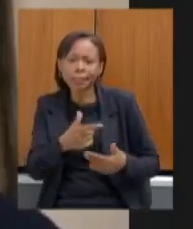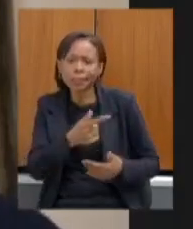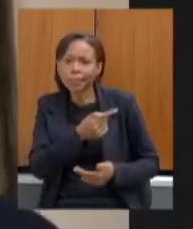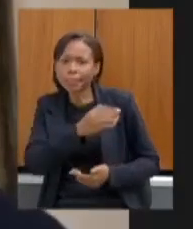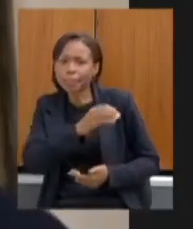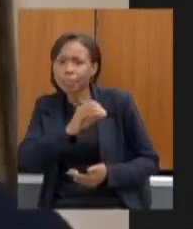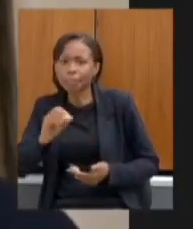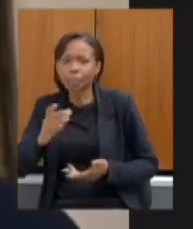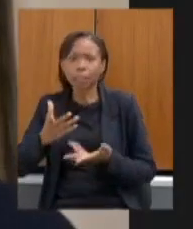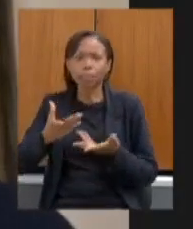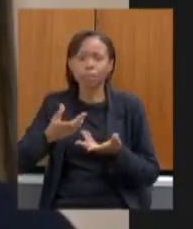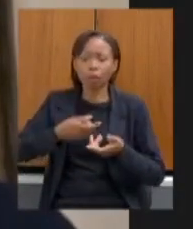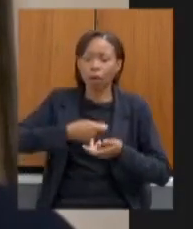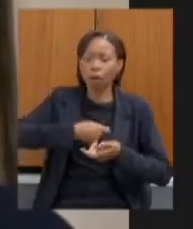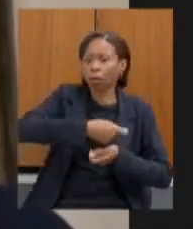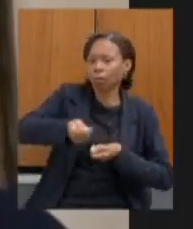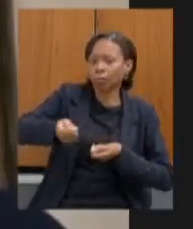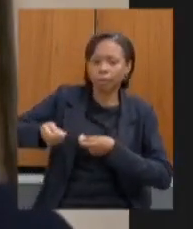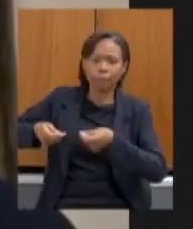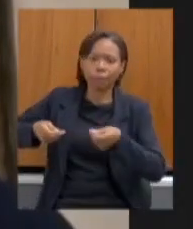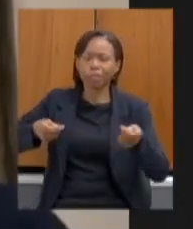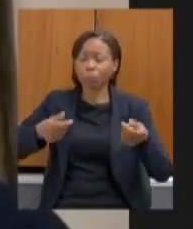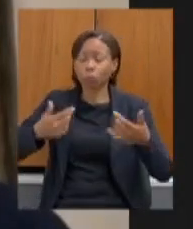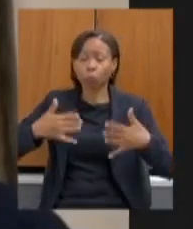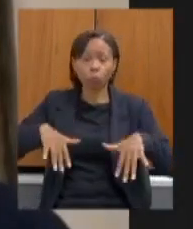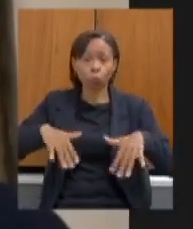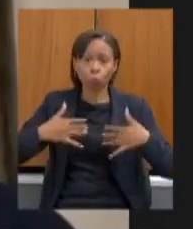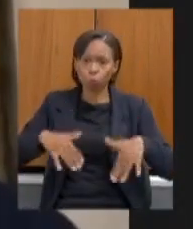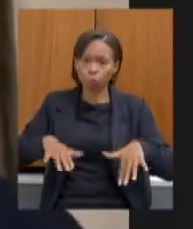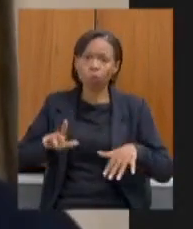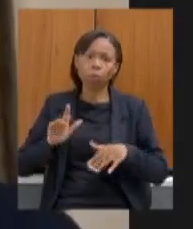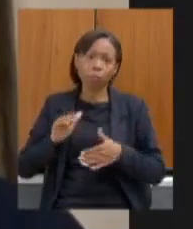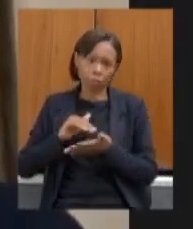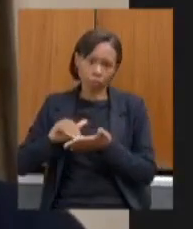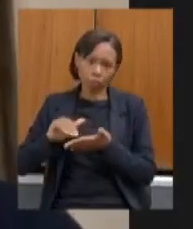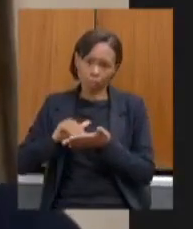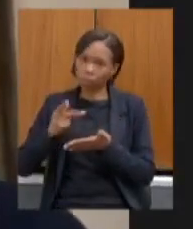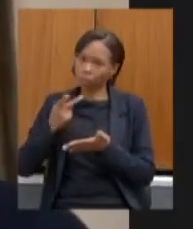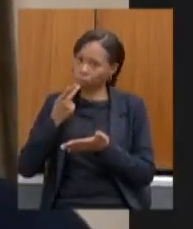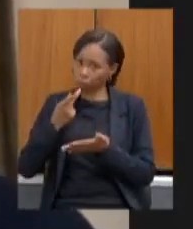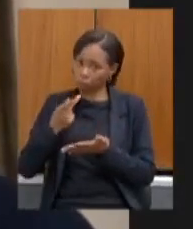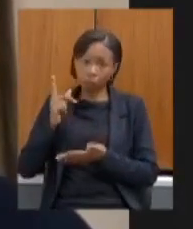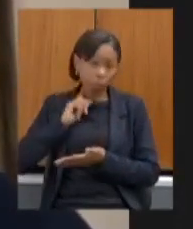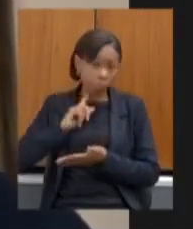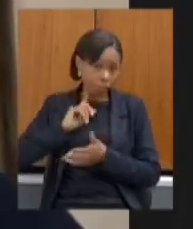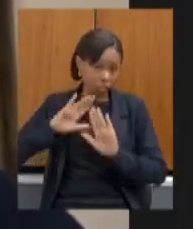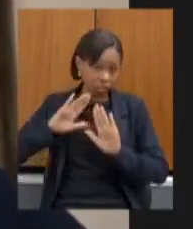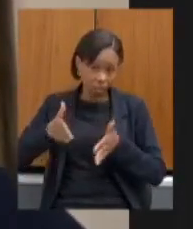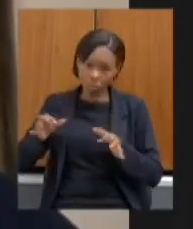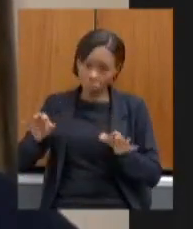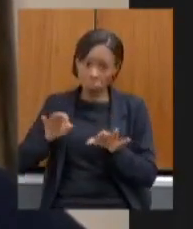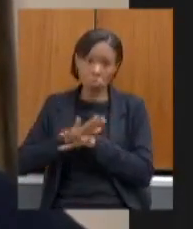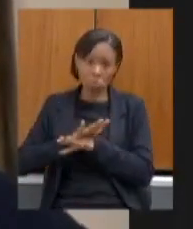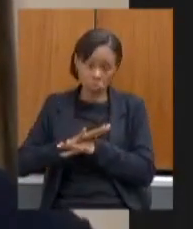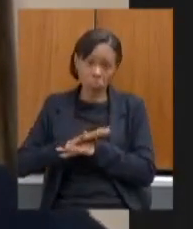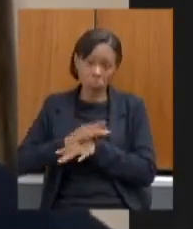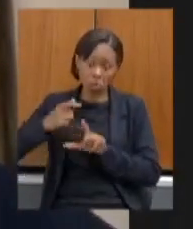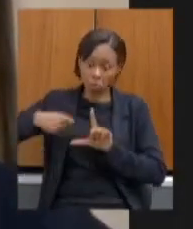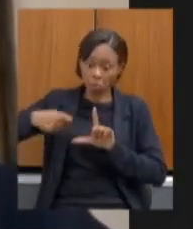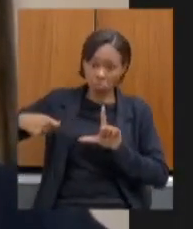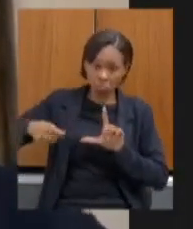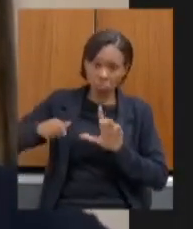trem fantástico e o secretário nos garantiu que Minas está preparada para isso, isso é ótimo. Mas eu queria só chamar a atenção,